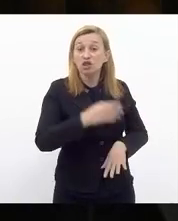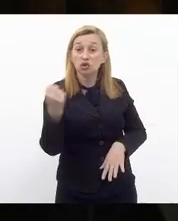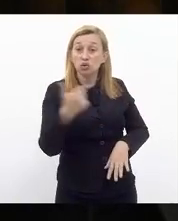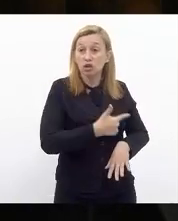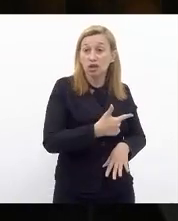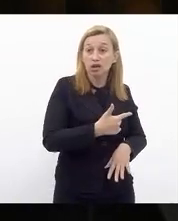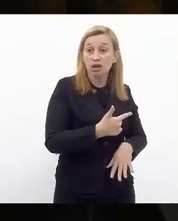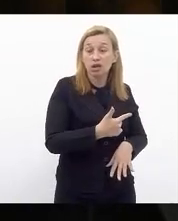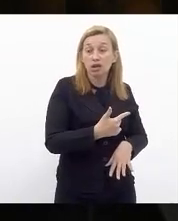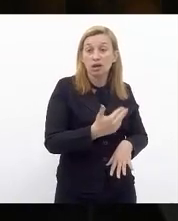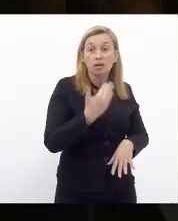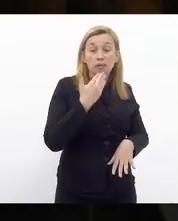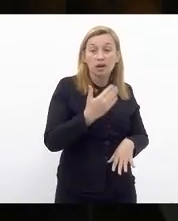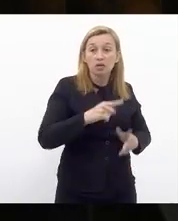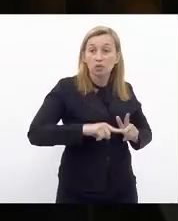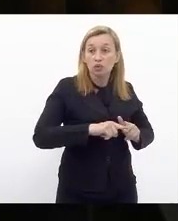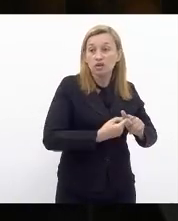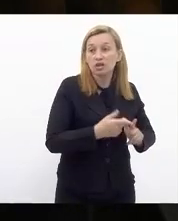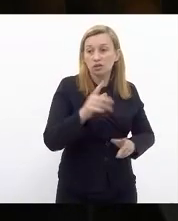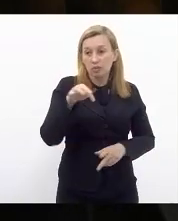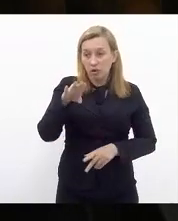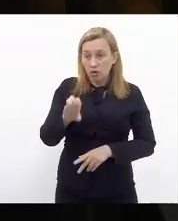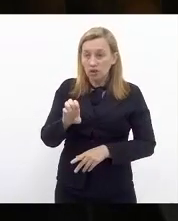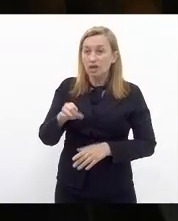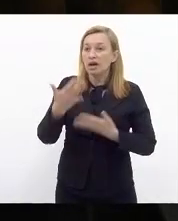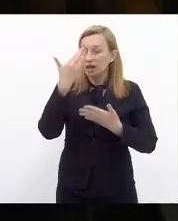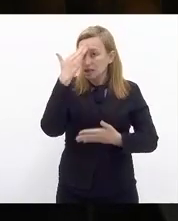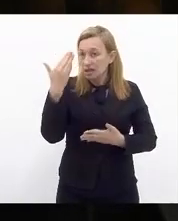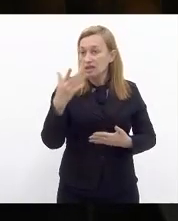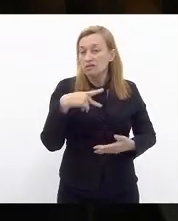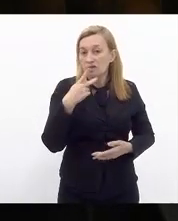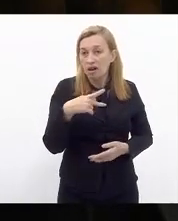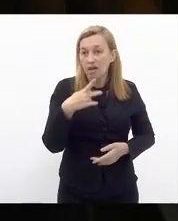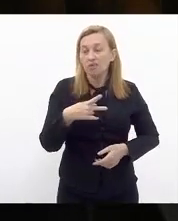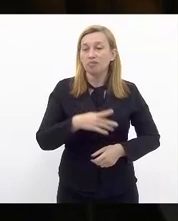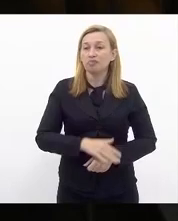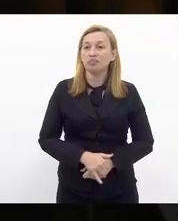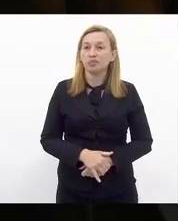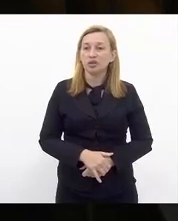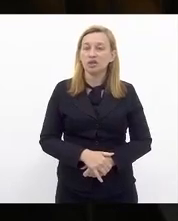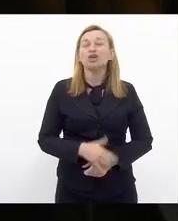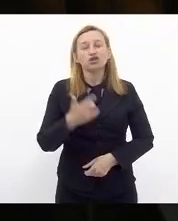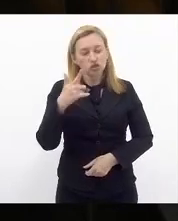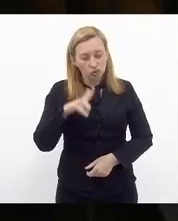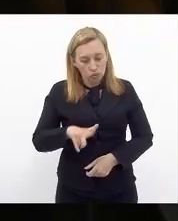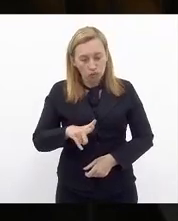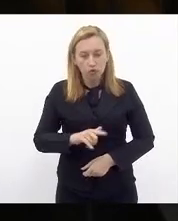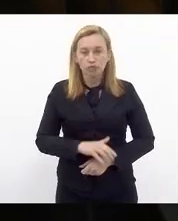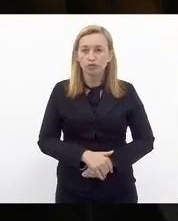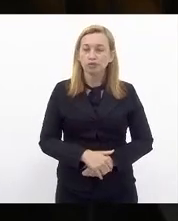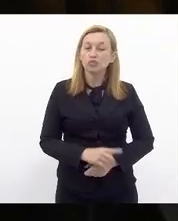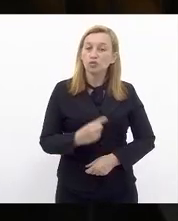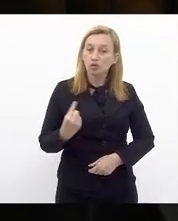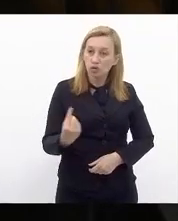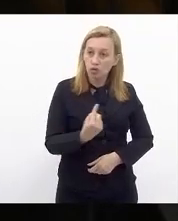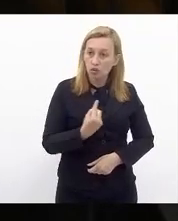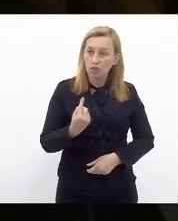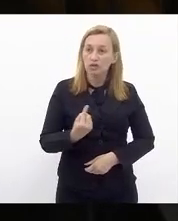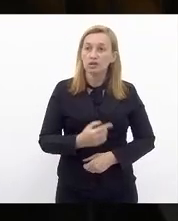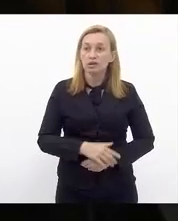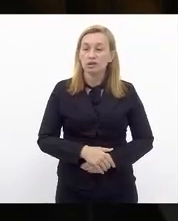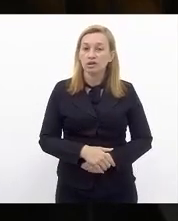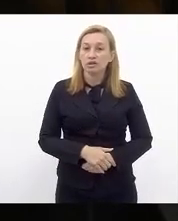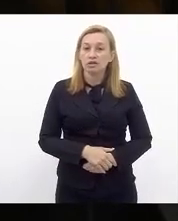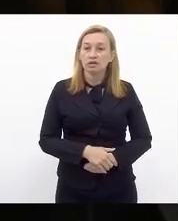esse pacote do ajuste então agradecer e dizer Oi de novo nós estamos